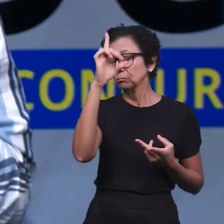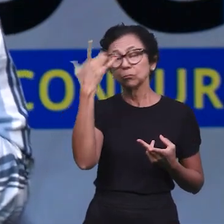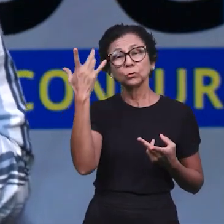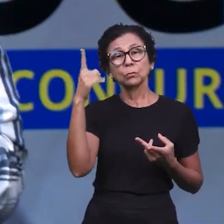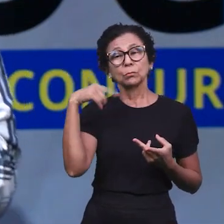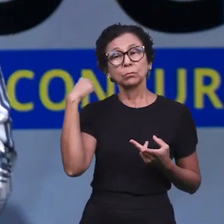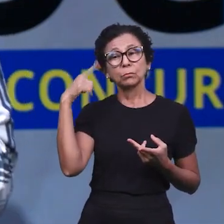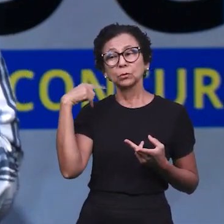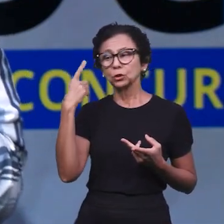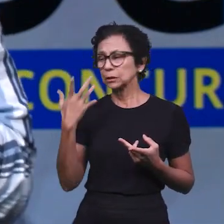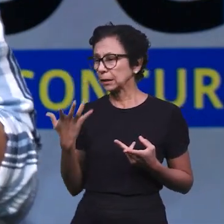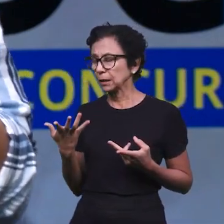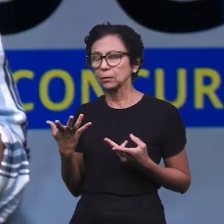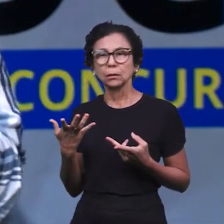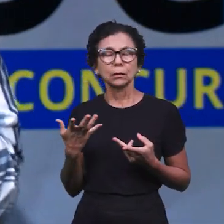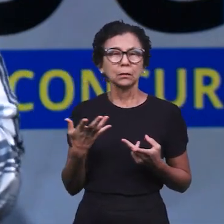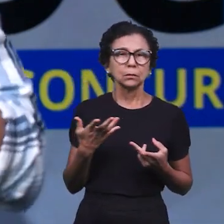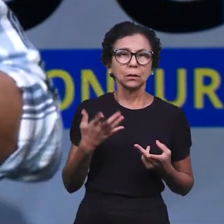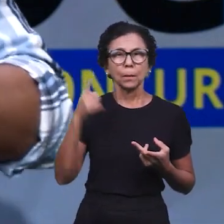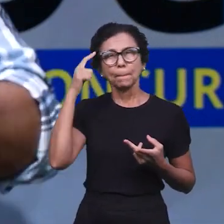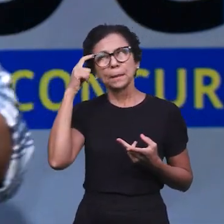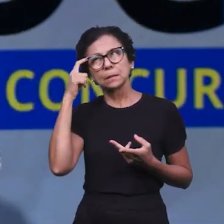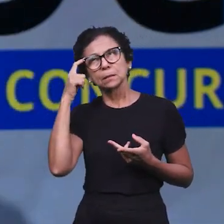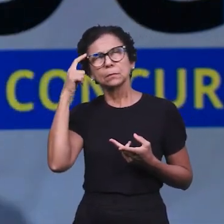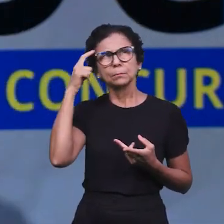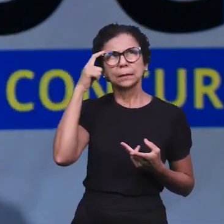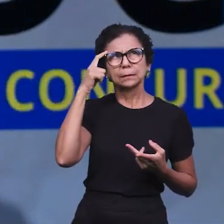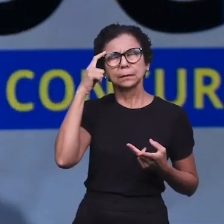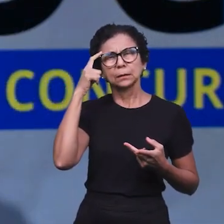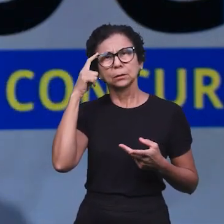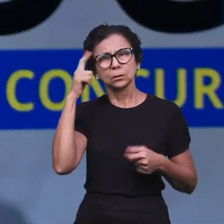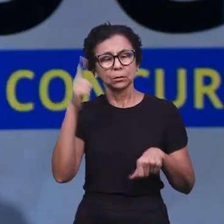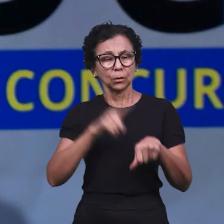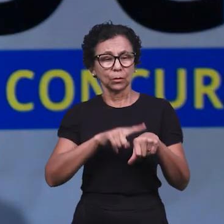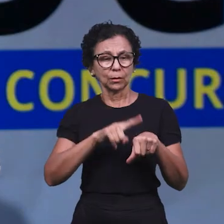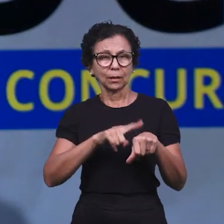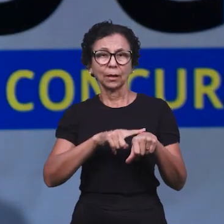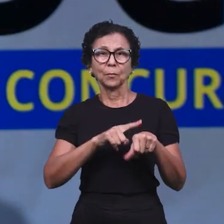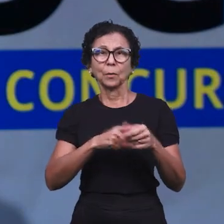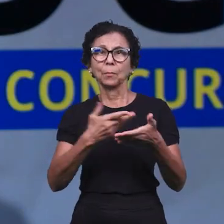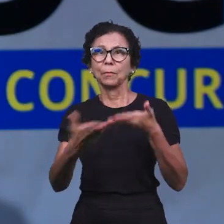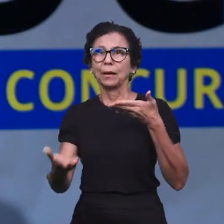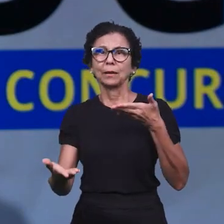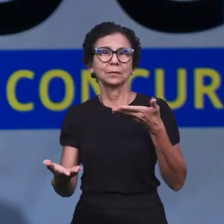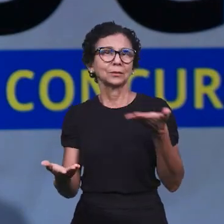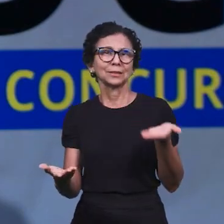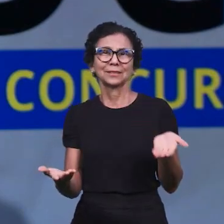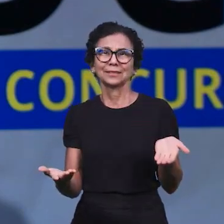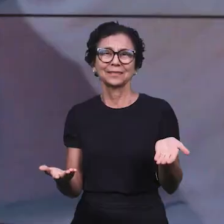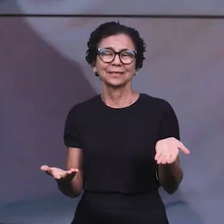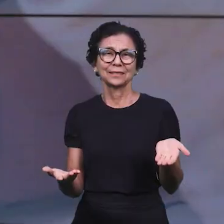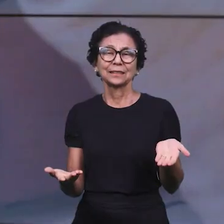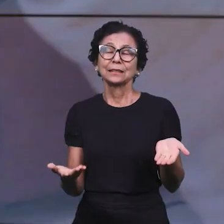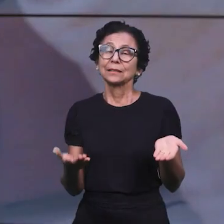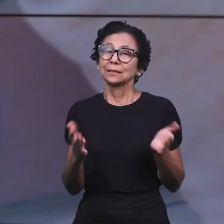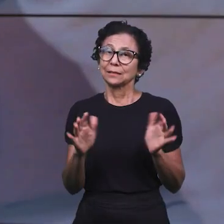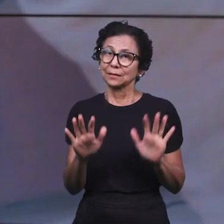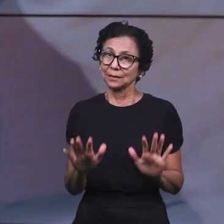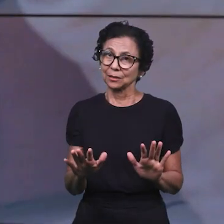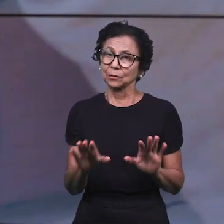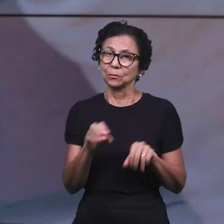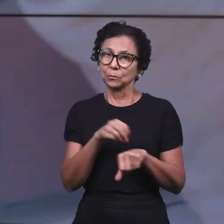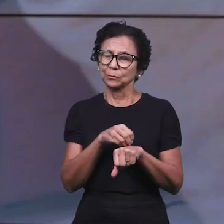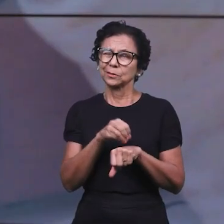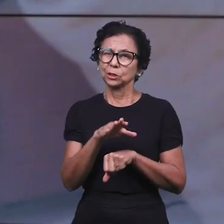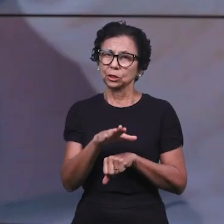indecisão, só nesse tempo e pensando o que vai estudar, você já perde bastante tempo. Então, eu quero te deixar uma dica